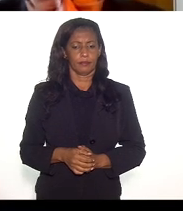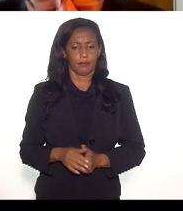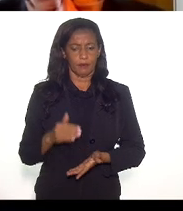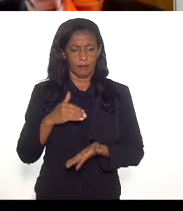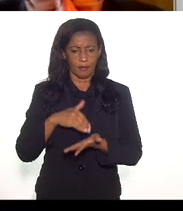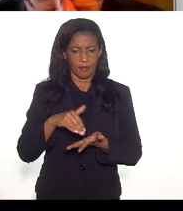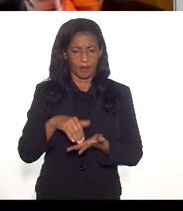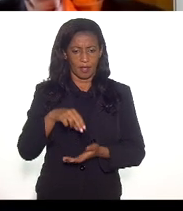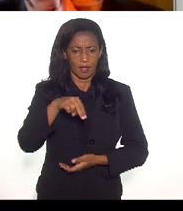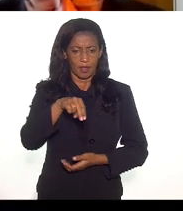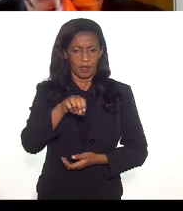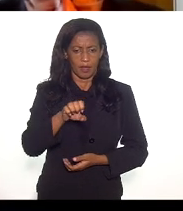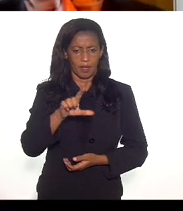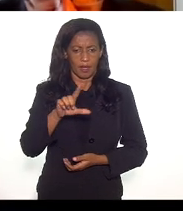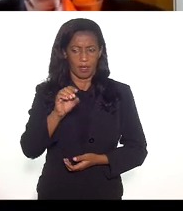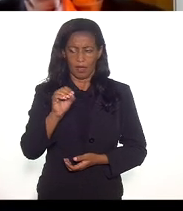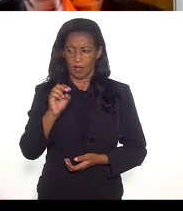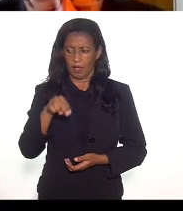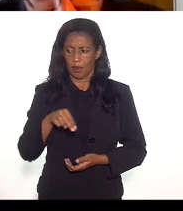Secretário Nelson Rocha.